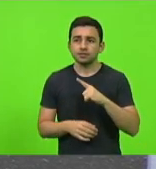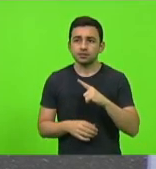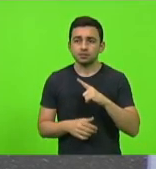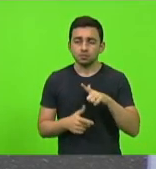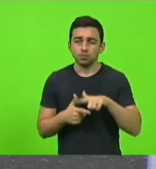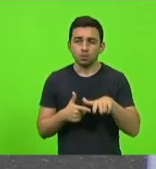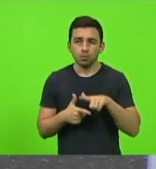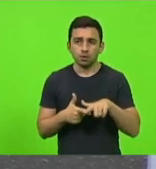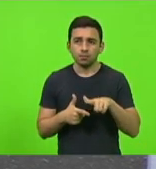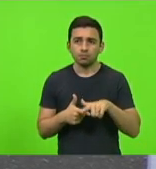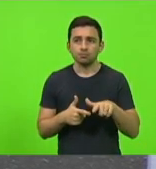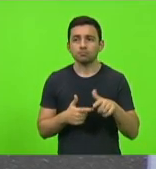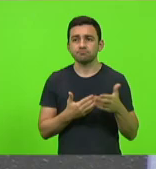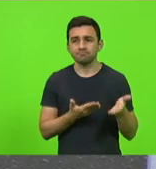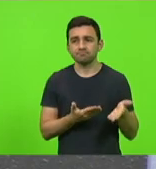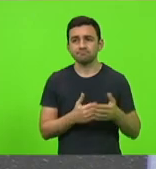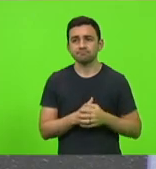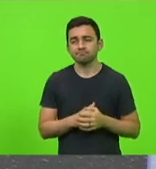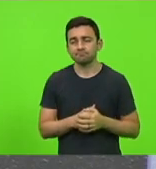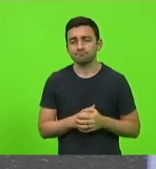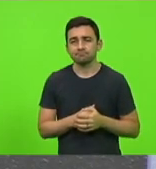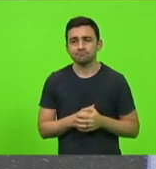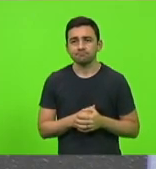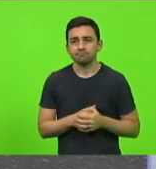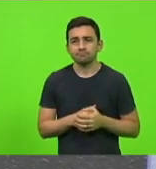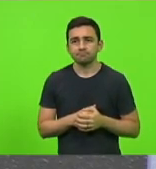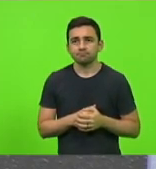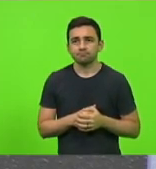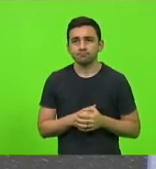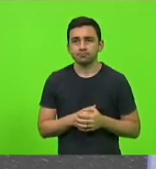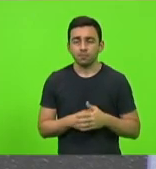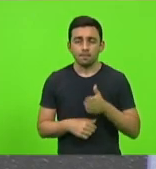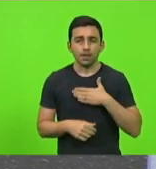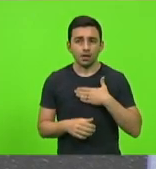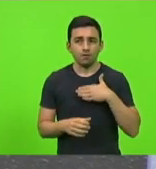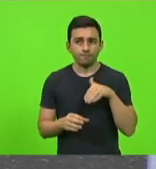de iniciativa. Então, o meu